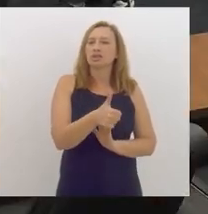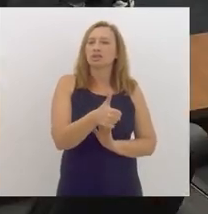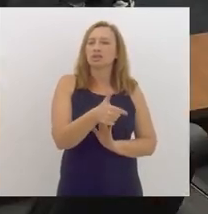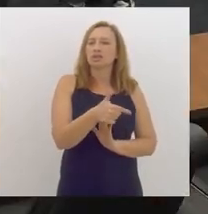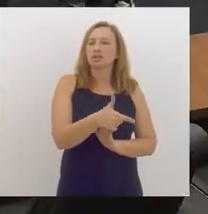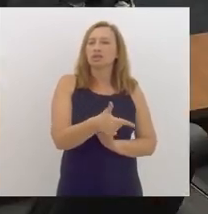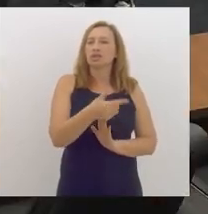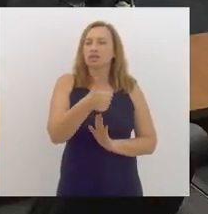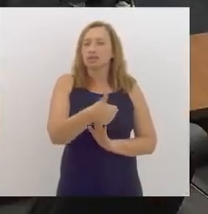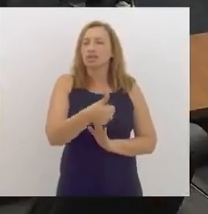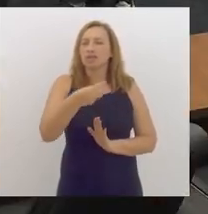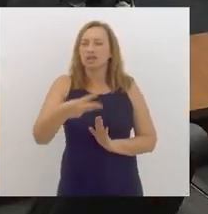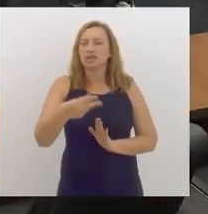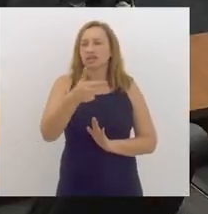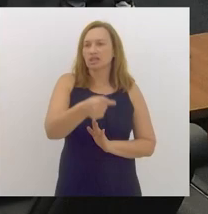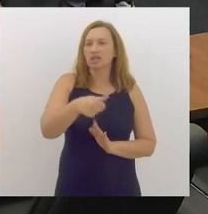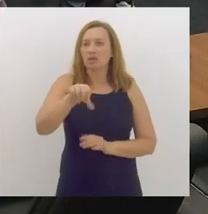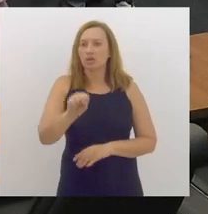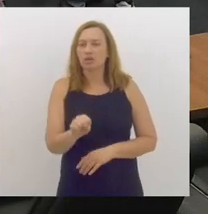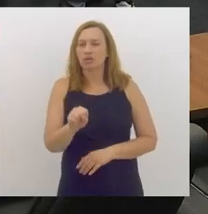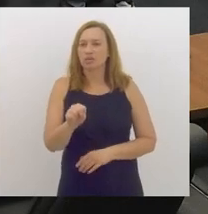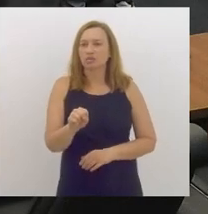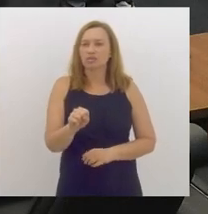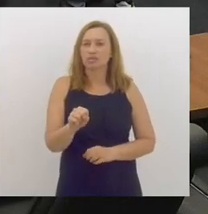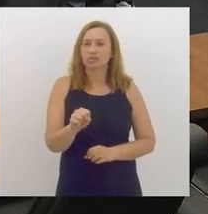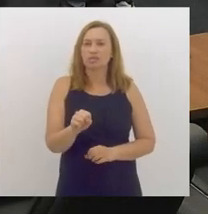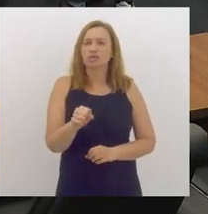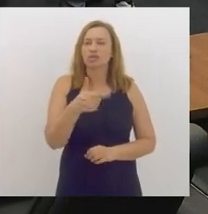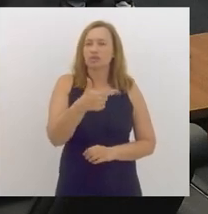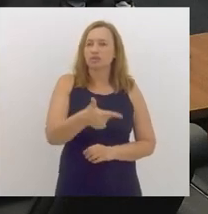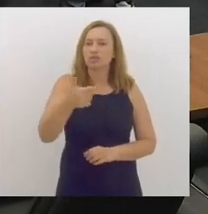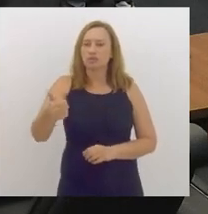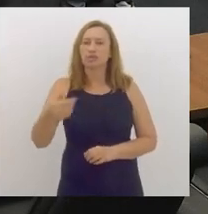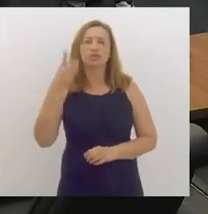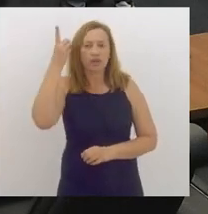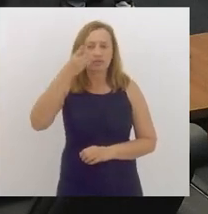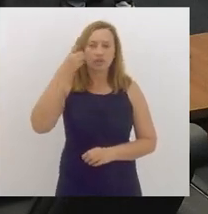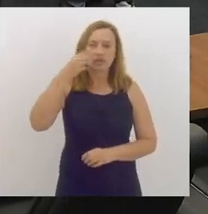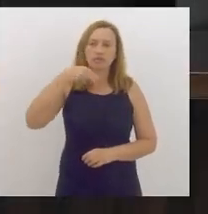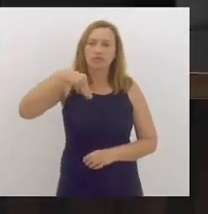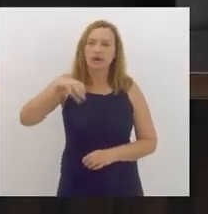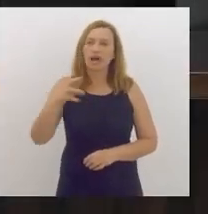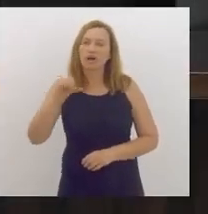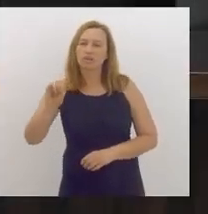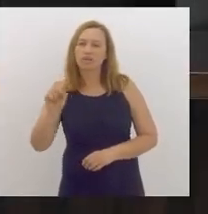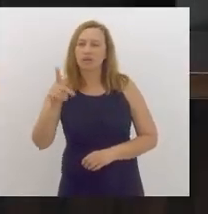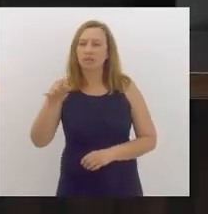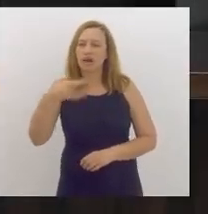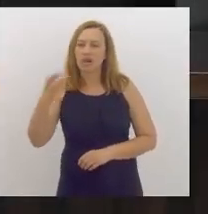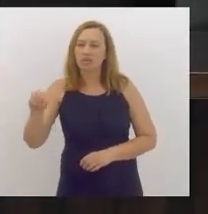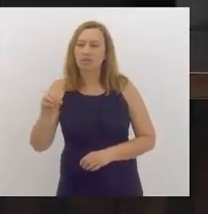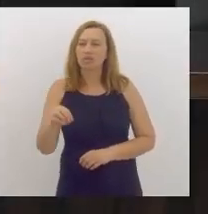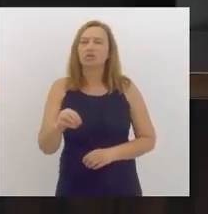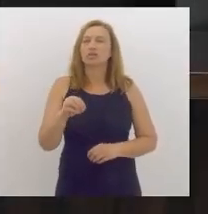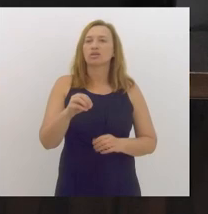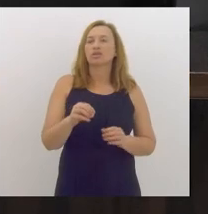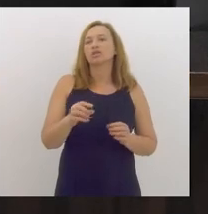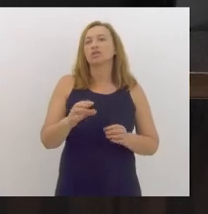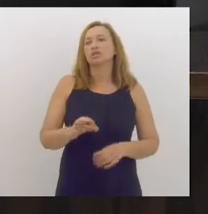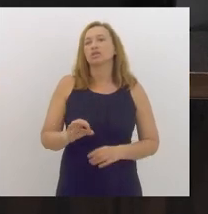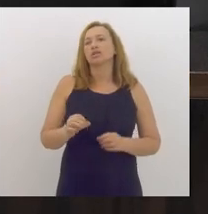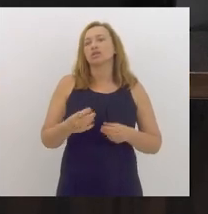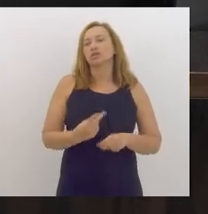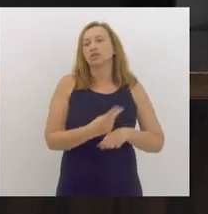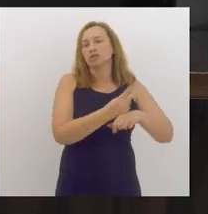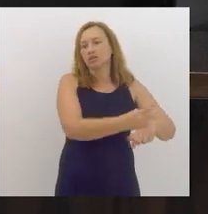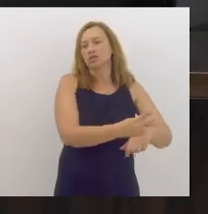Projeto de resolução 1378, de 22, de autoria do deputado Marcos Abraão. Concede o diploma José Alencar ao mestre